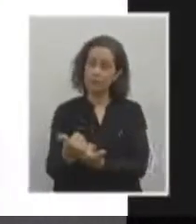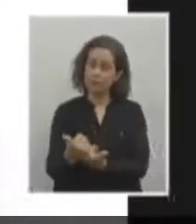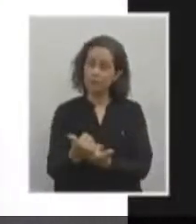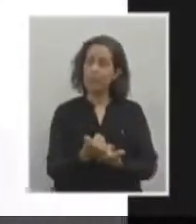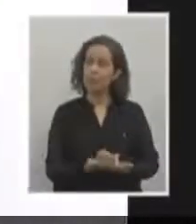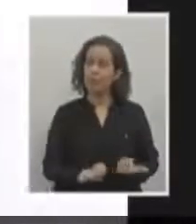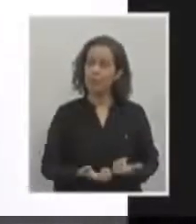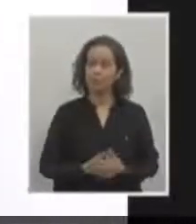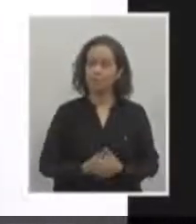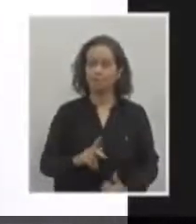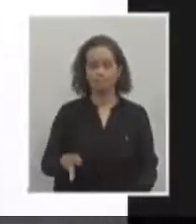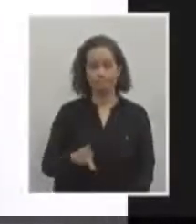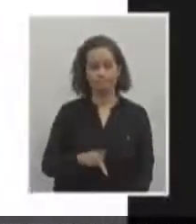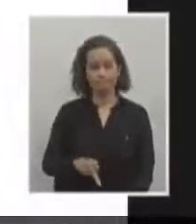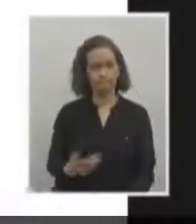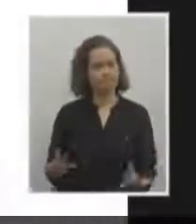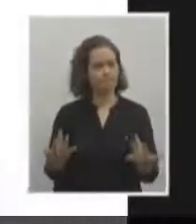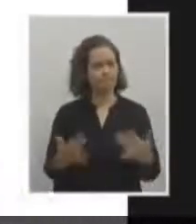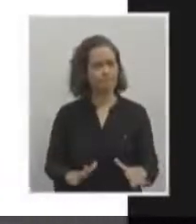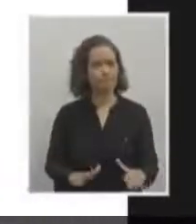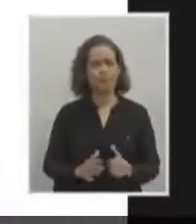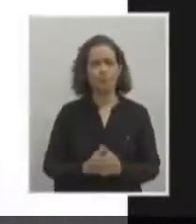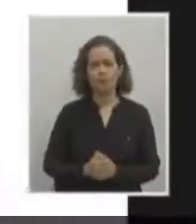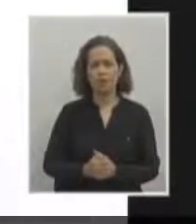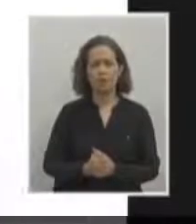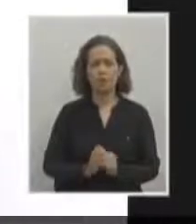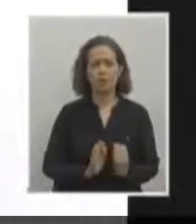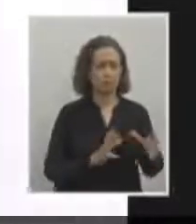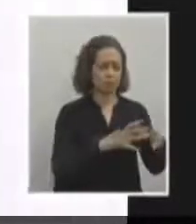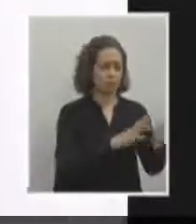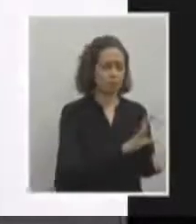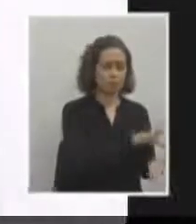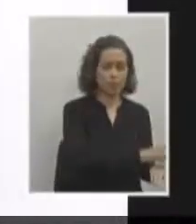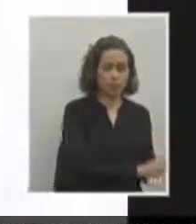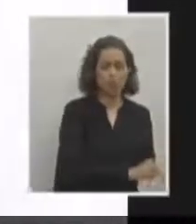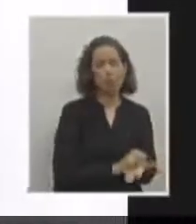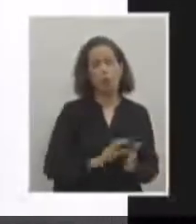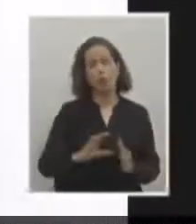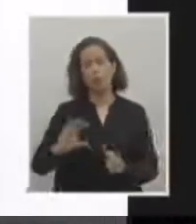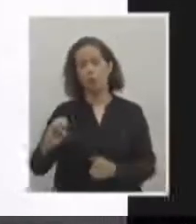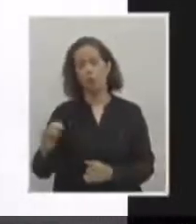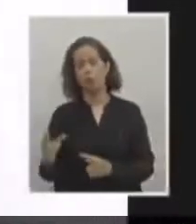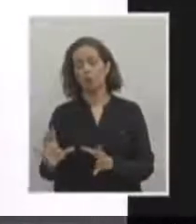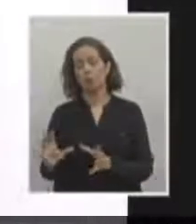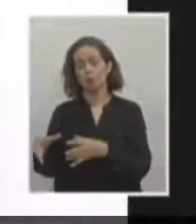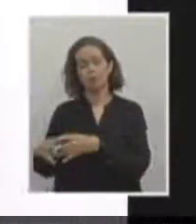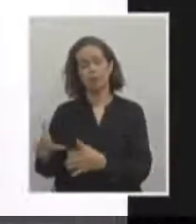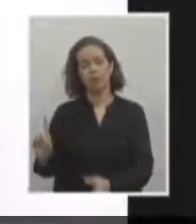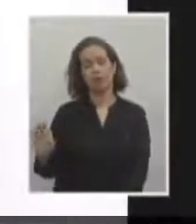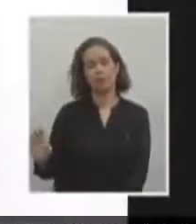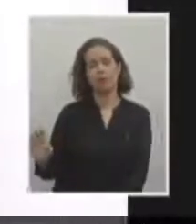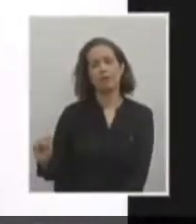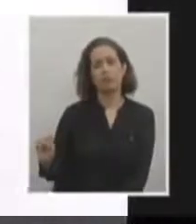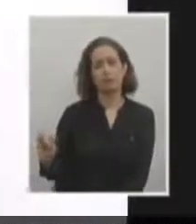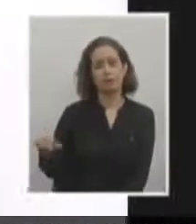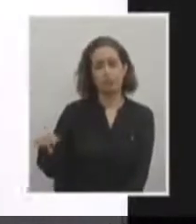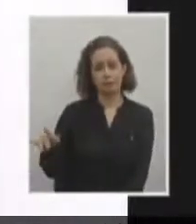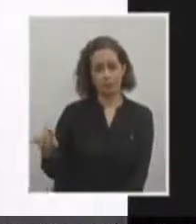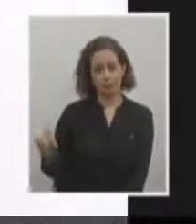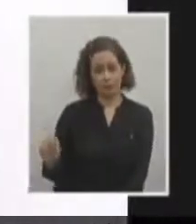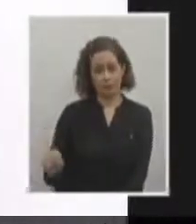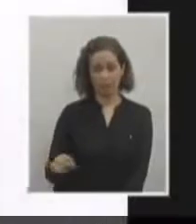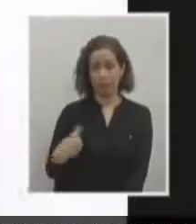não queremos fazer divisão entre designado e efetivo, a gente precisa de todos. A gente trabalha, a gente precisa tanto do efetivo